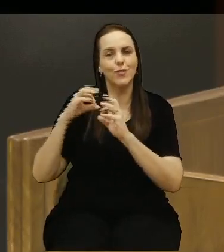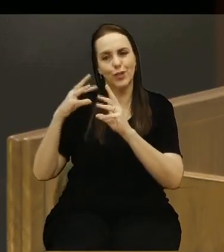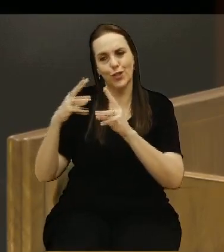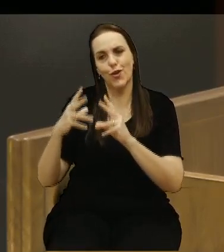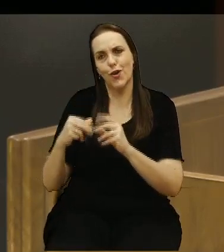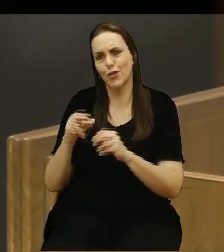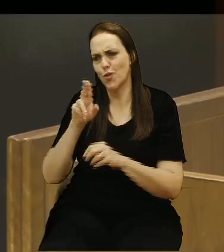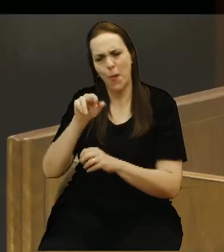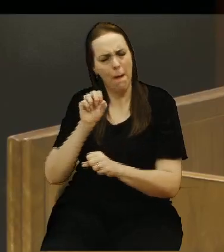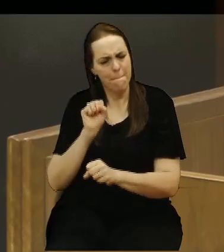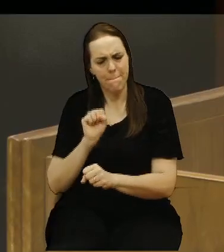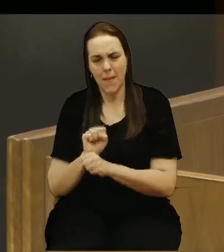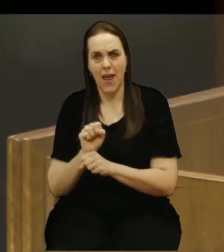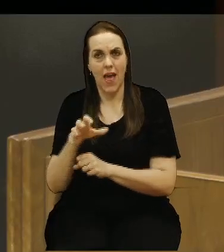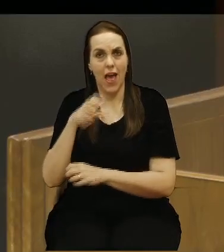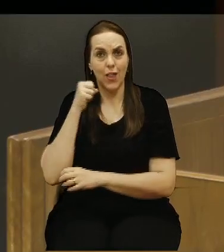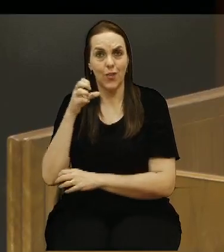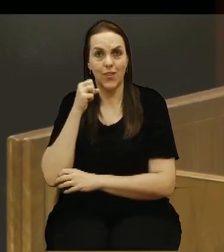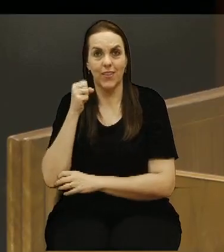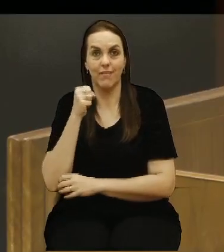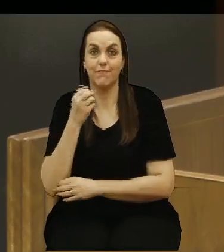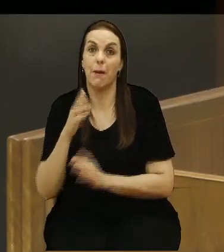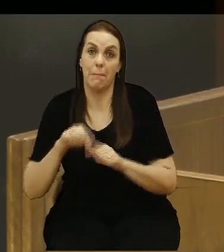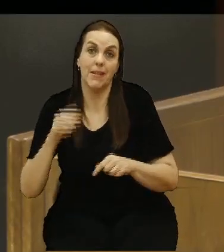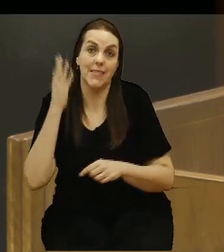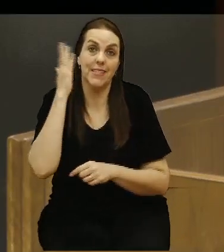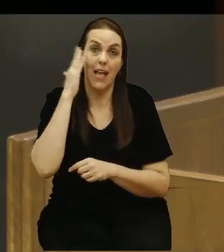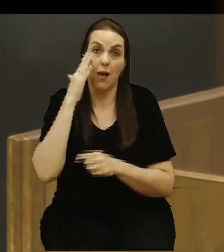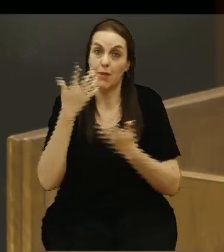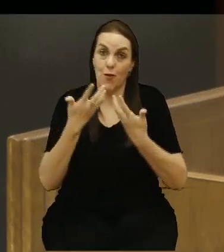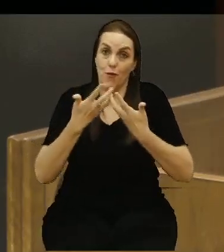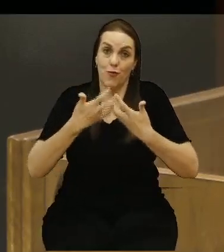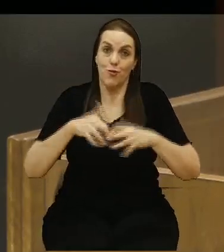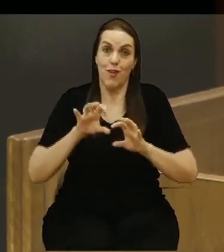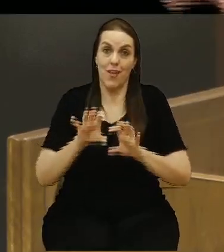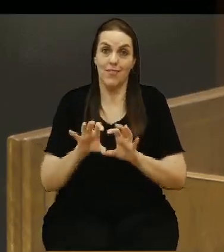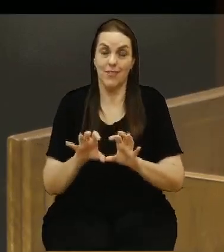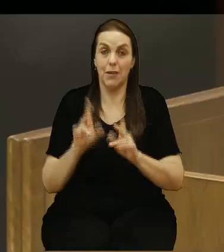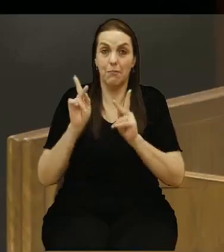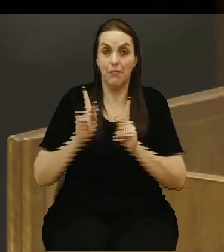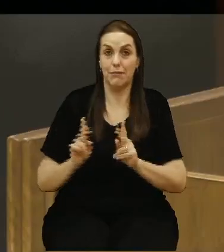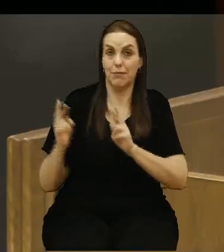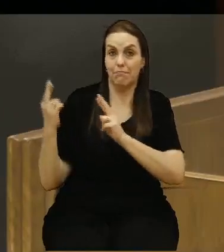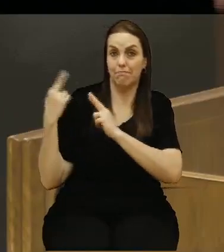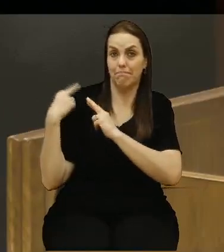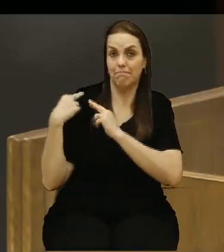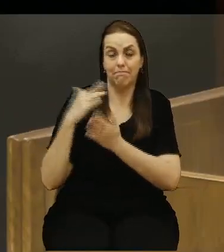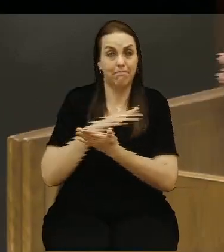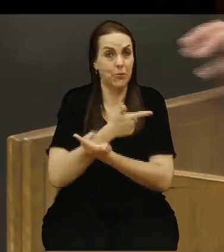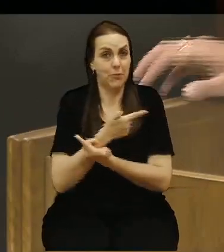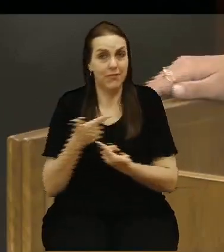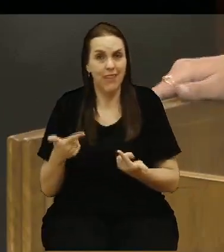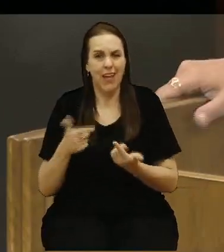pare nunca, mas sabemos que não é bem assim que funciona, existem tutores irresponsáveis, e é um leque de coisas que a